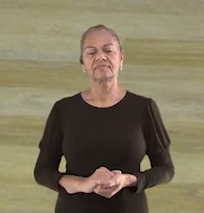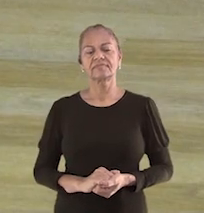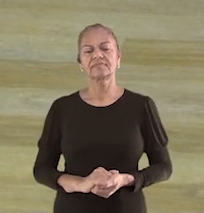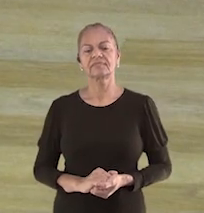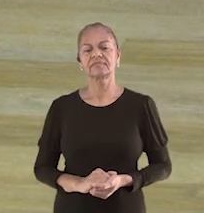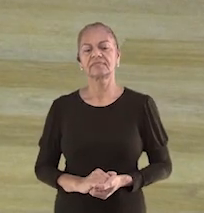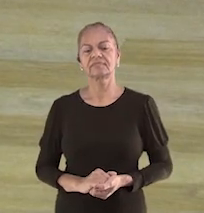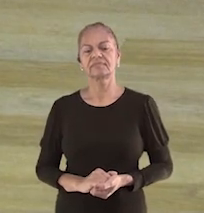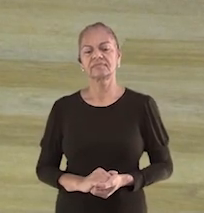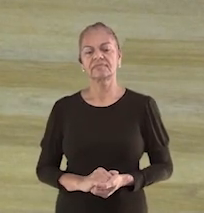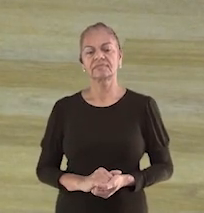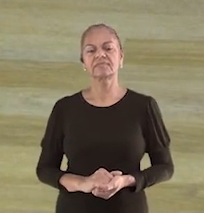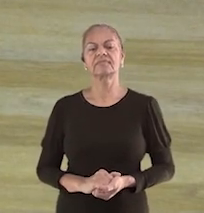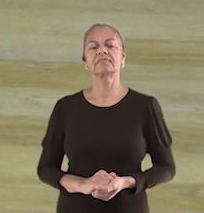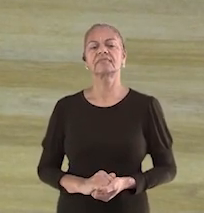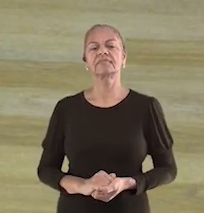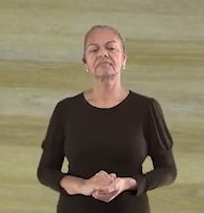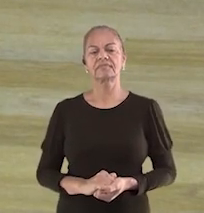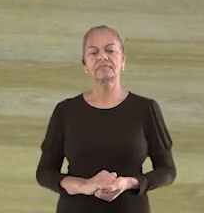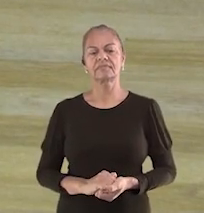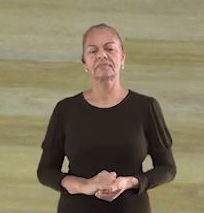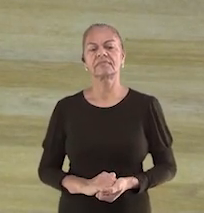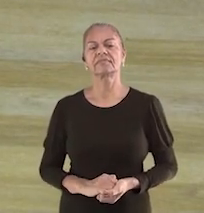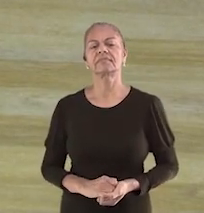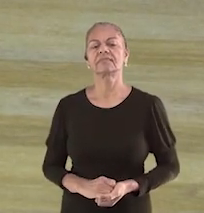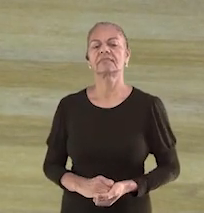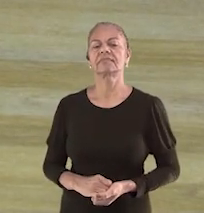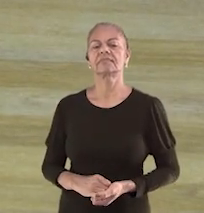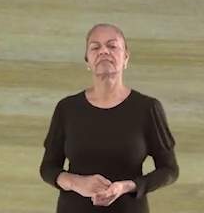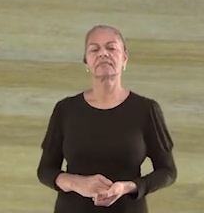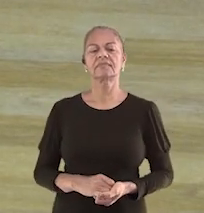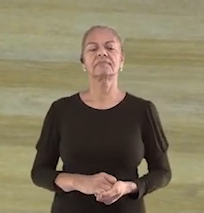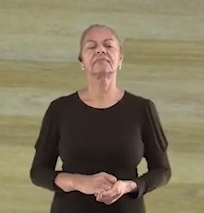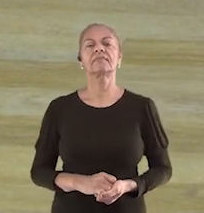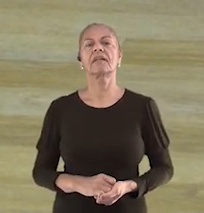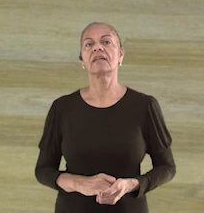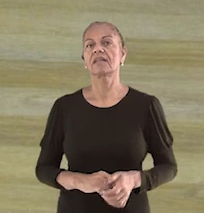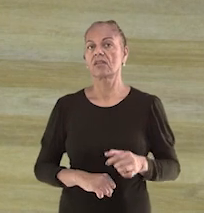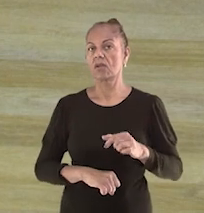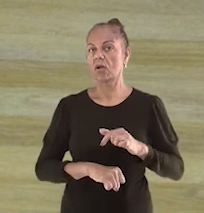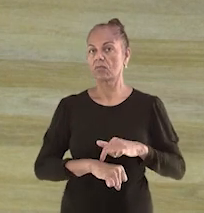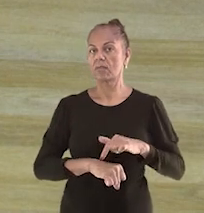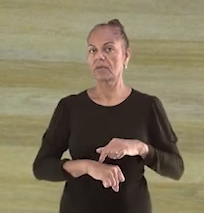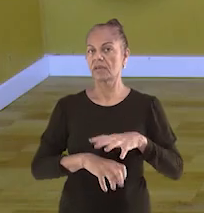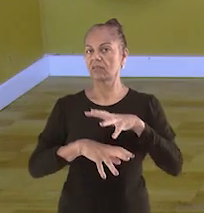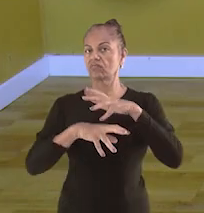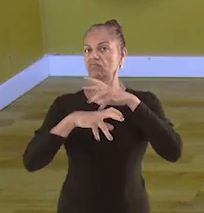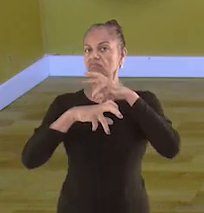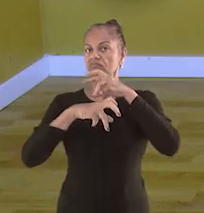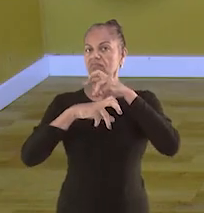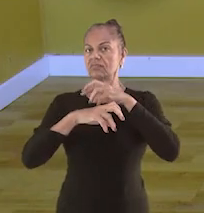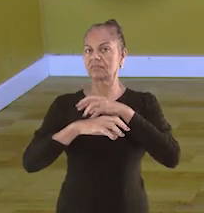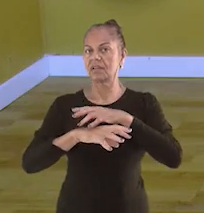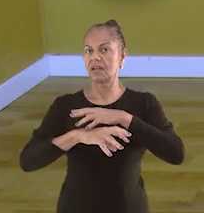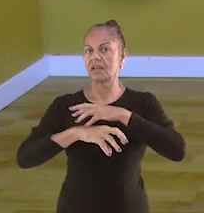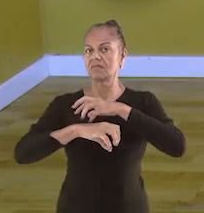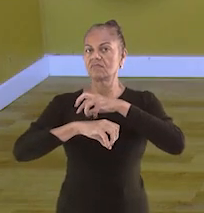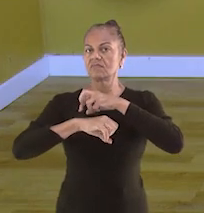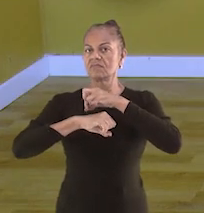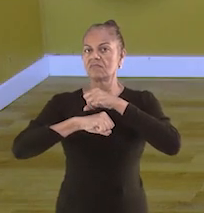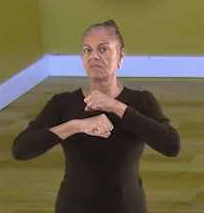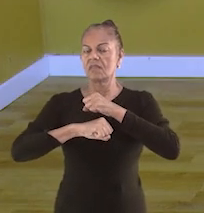Vamos comigo. Isso. Tá dando a hora de respirar, hein? Isso. Vamos.